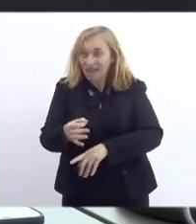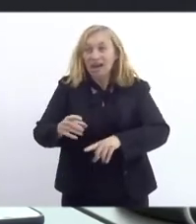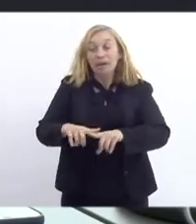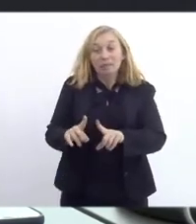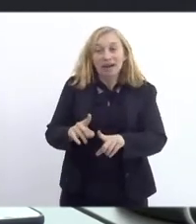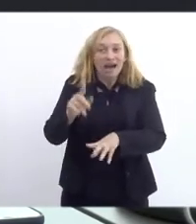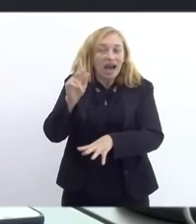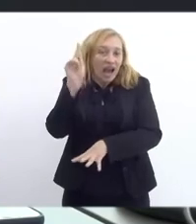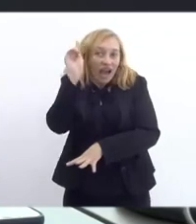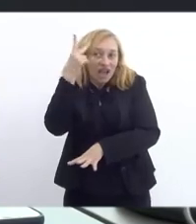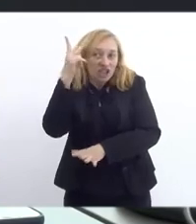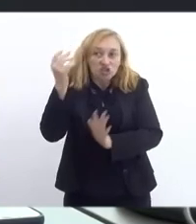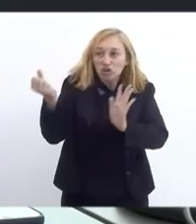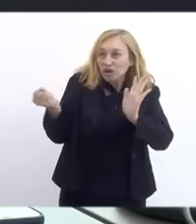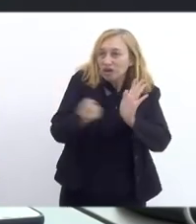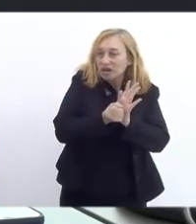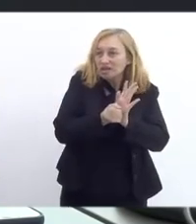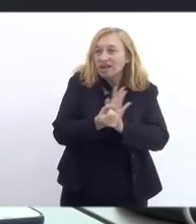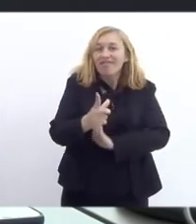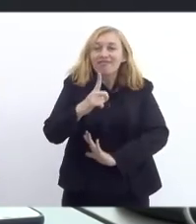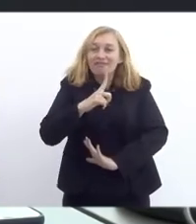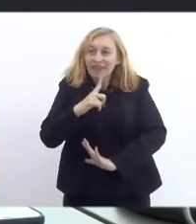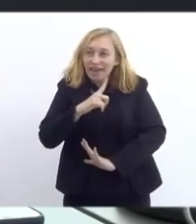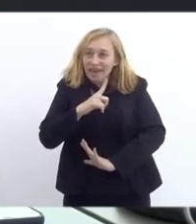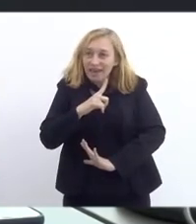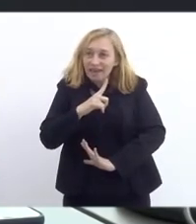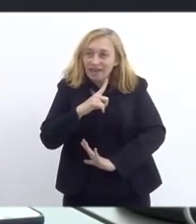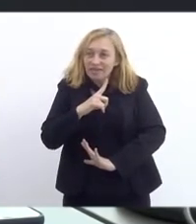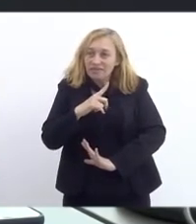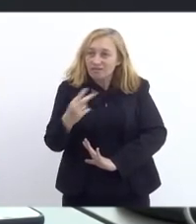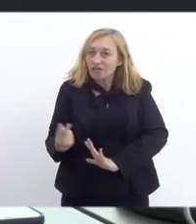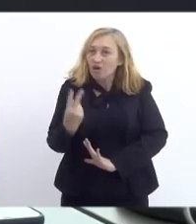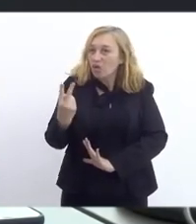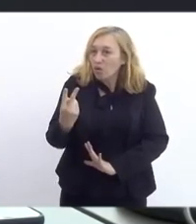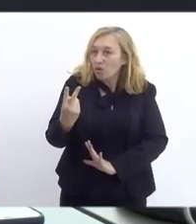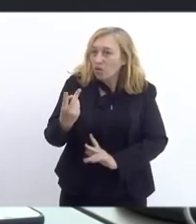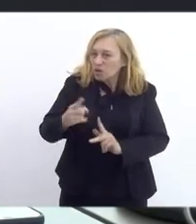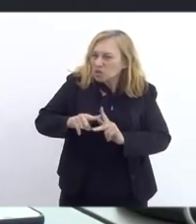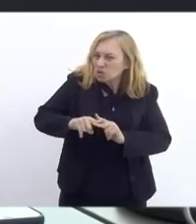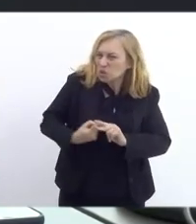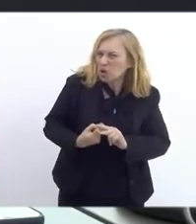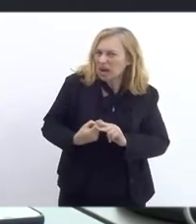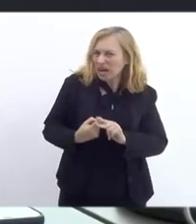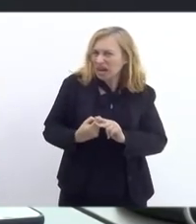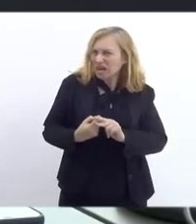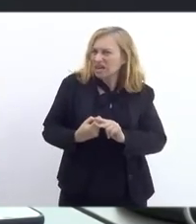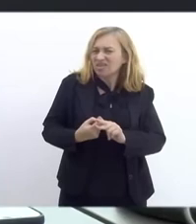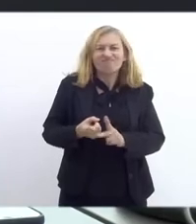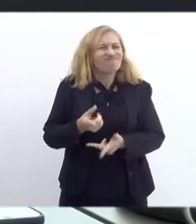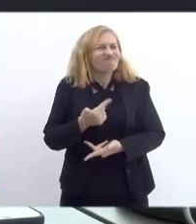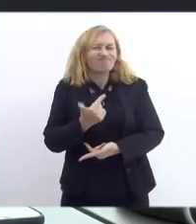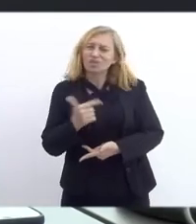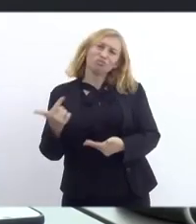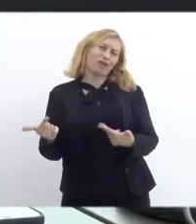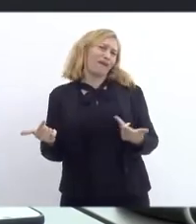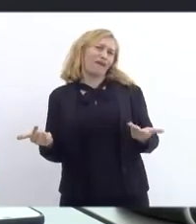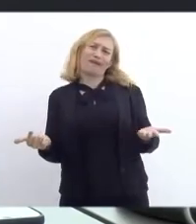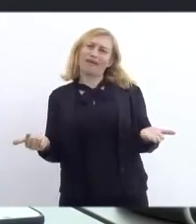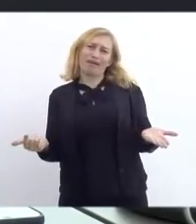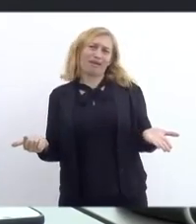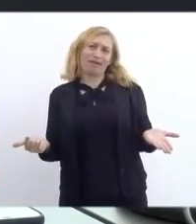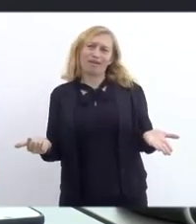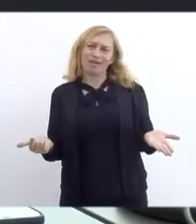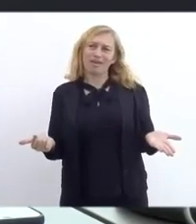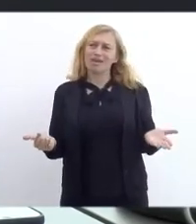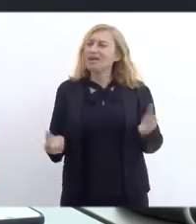história consagrou. Tem razoabilidade nós alterarmos isso? Não, não tem nenhuma razoabilidade. Faz outra lei,